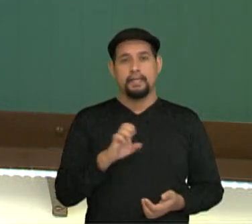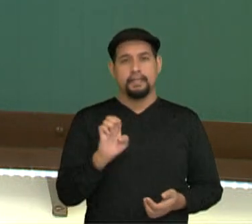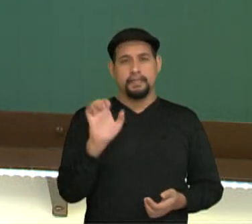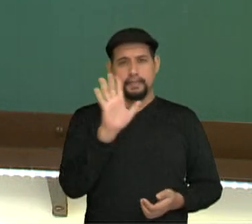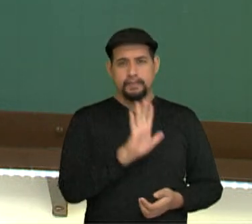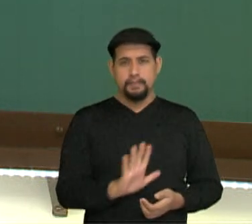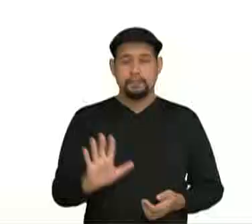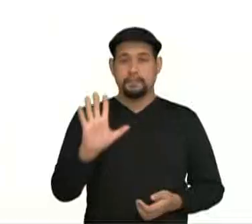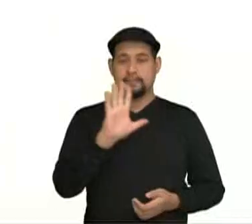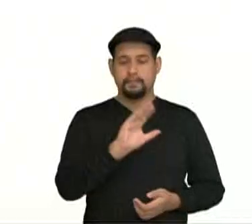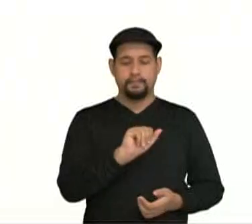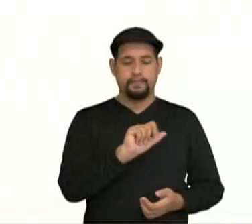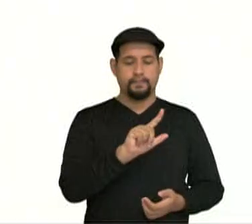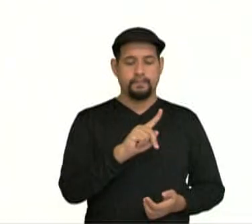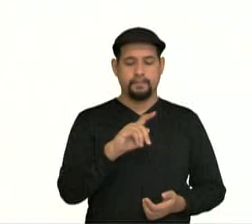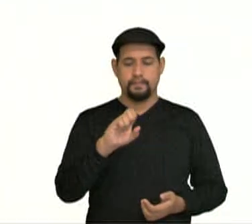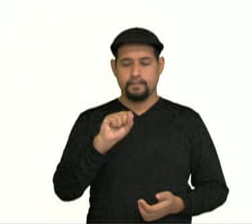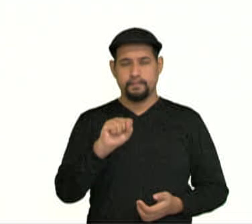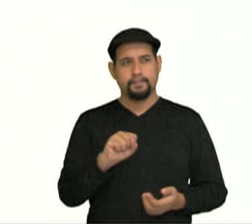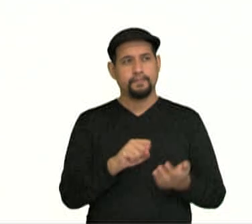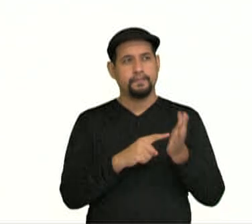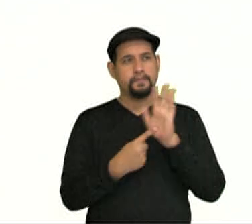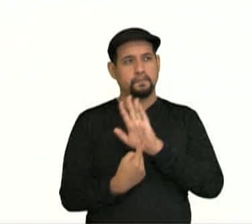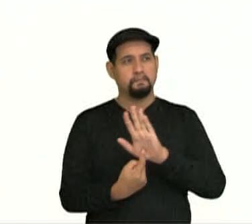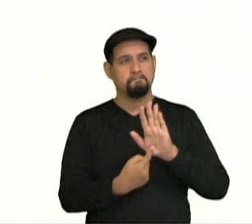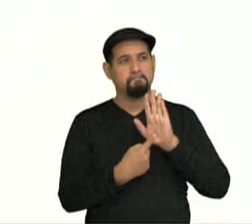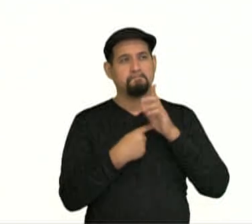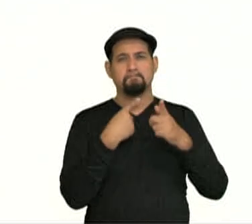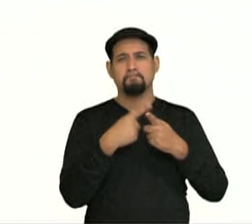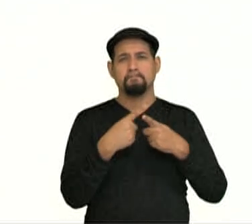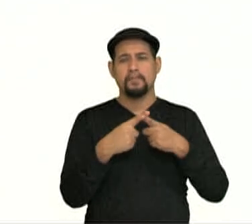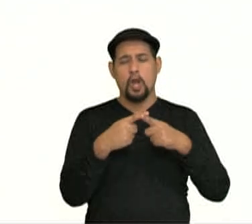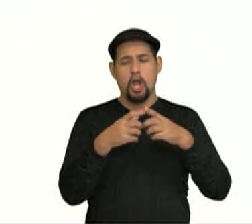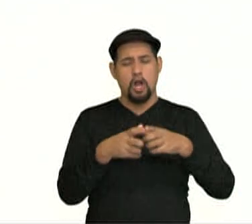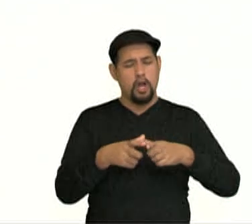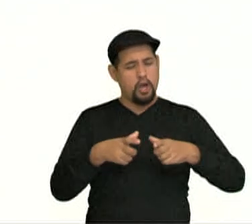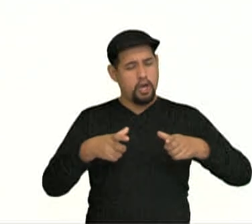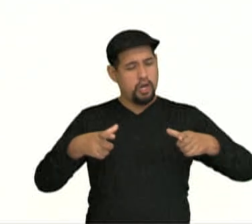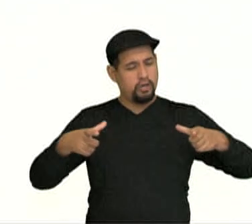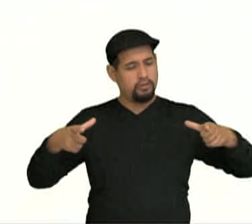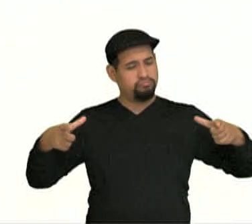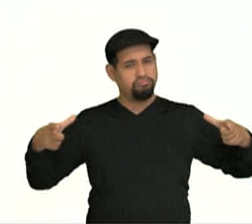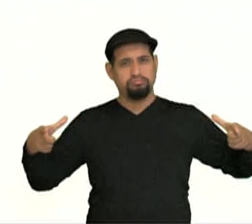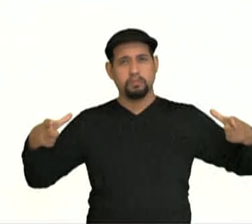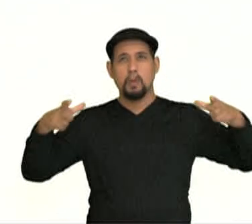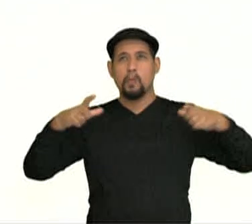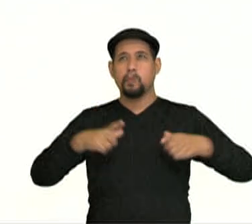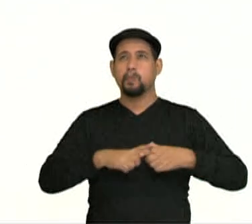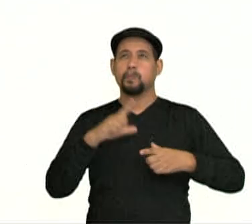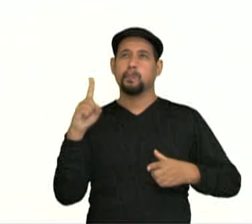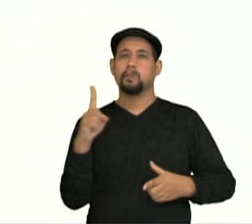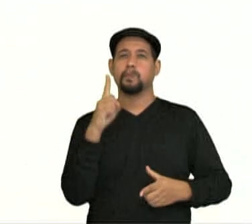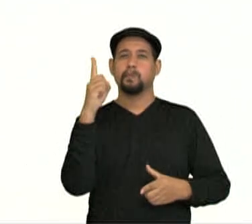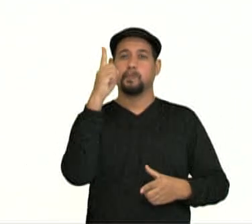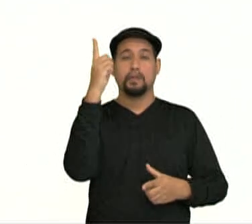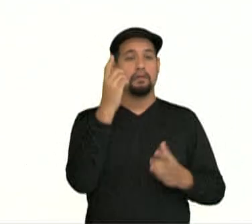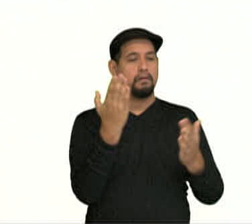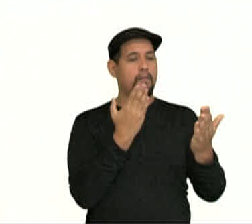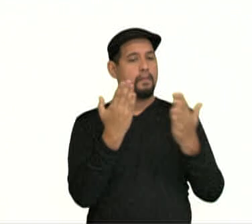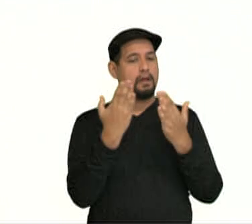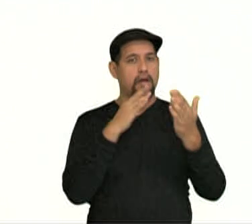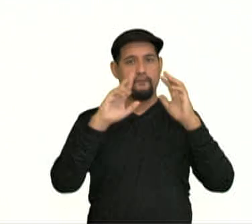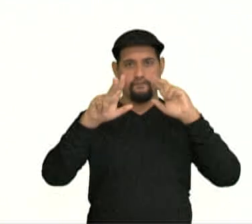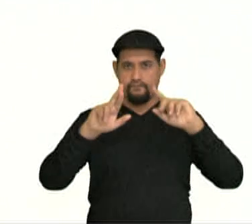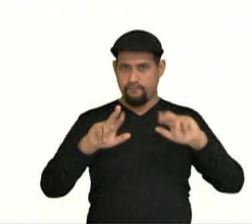os Alpes possuem o maior destaque por suas gigantescas dimensões, pelas suas dimensões quando comparadas às